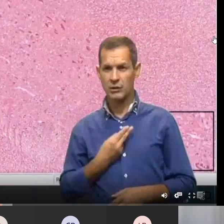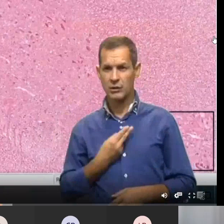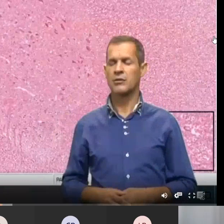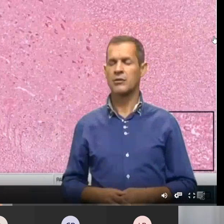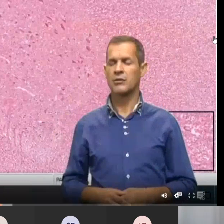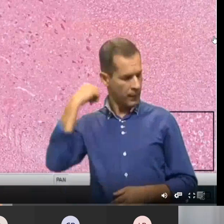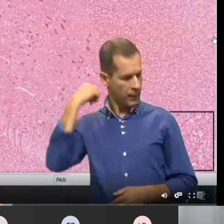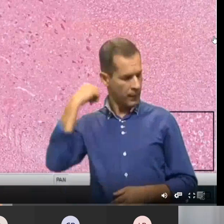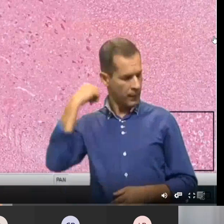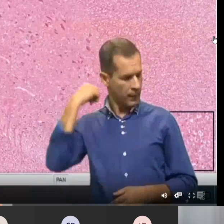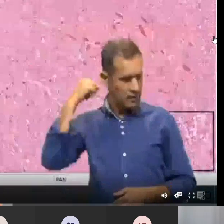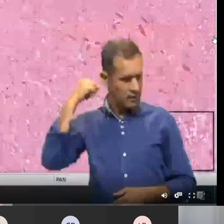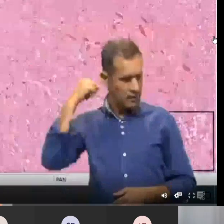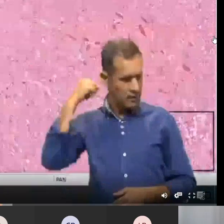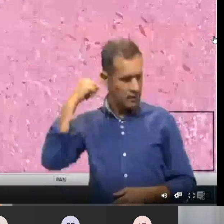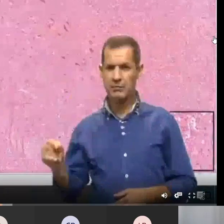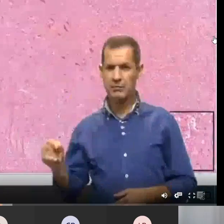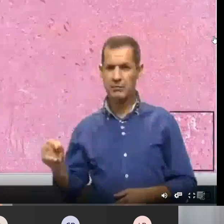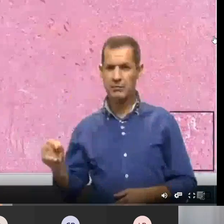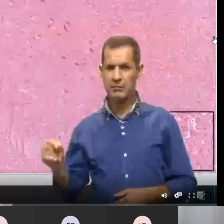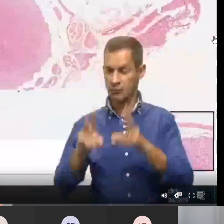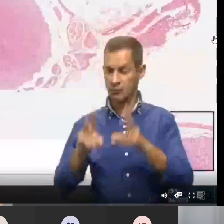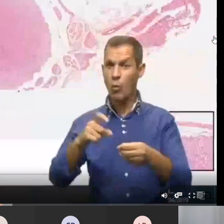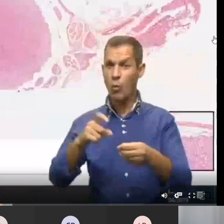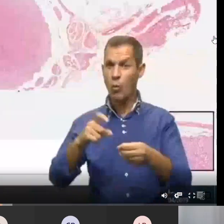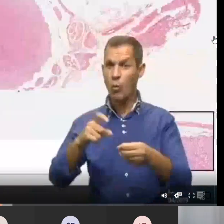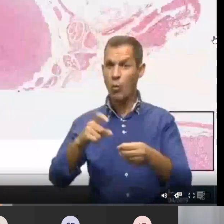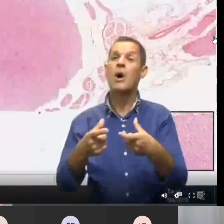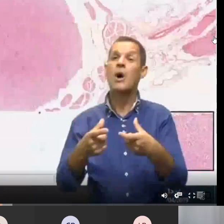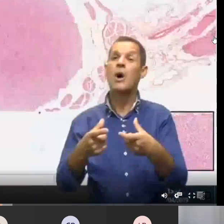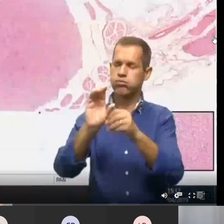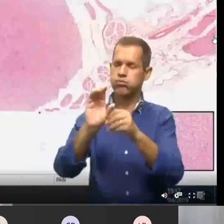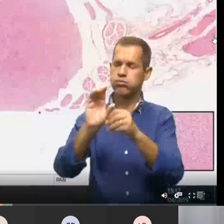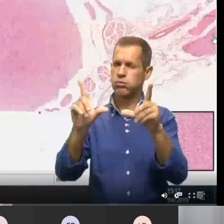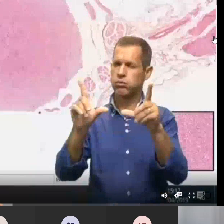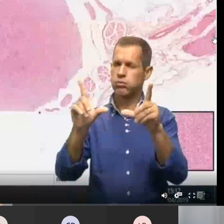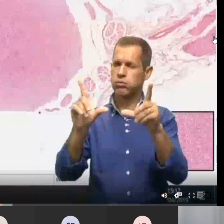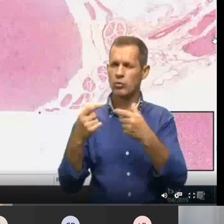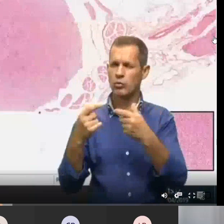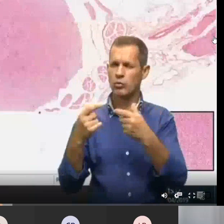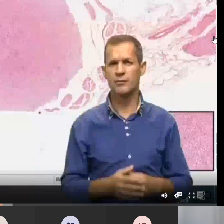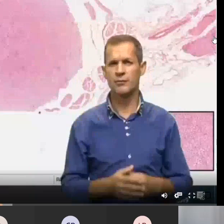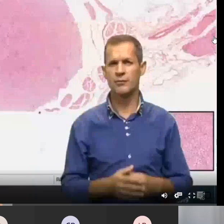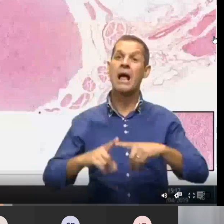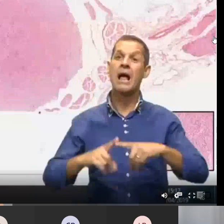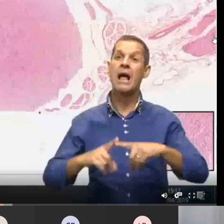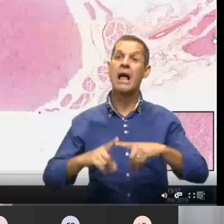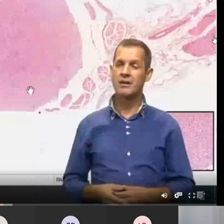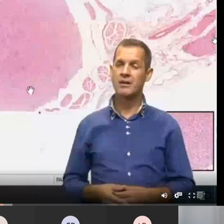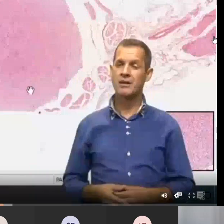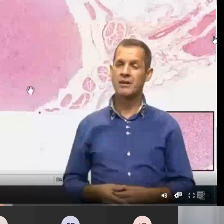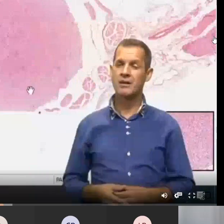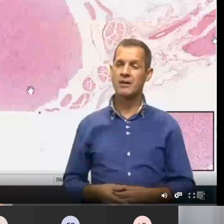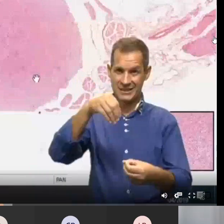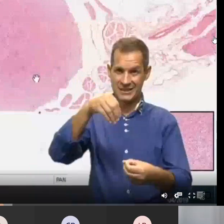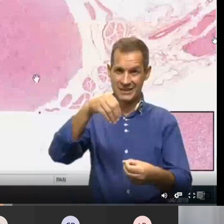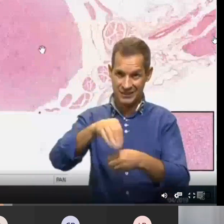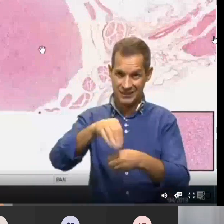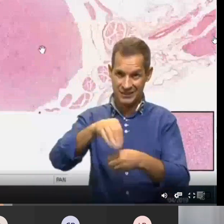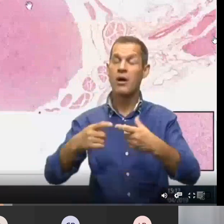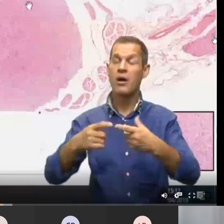óssea. Vamos voltar um pouco aqui, e toda essa região mais externa